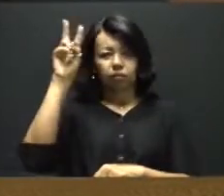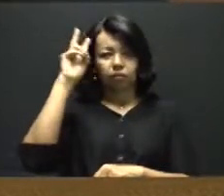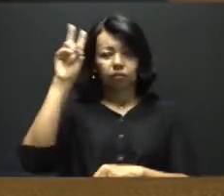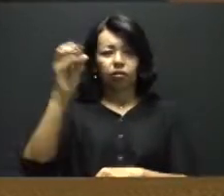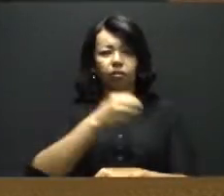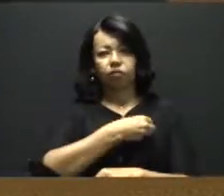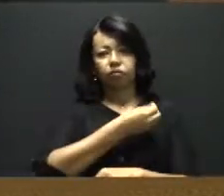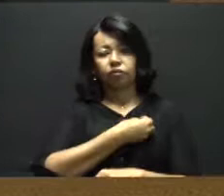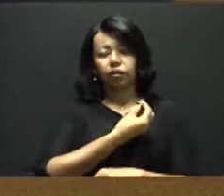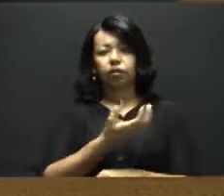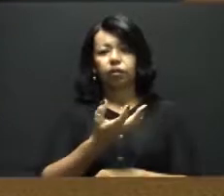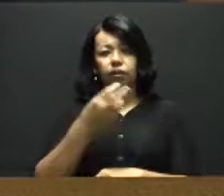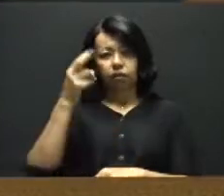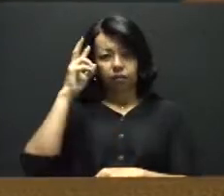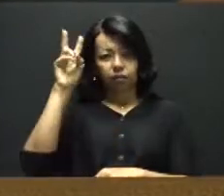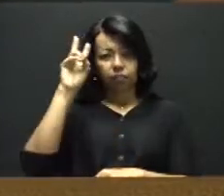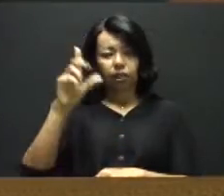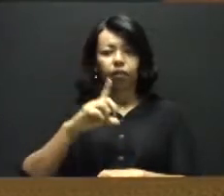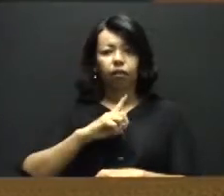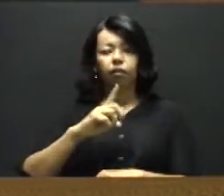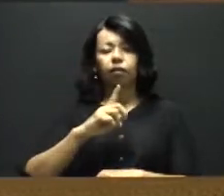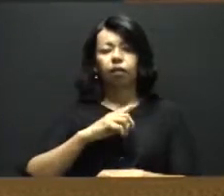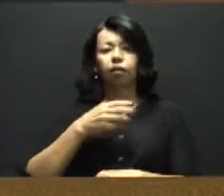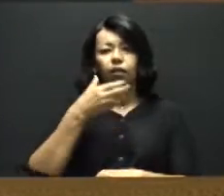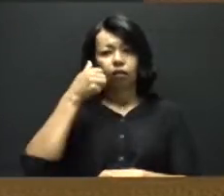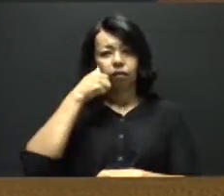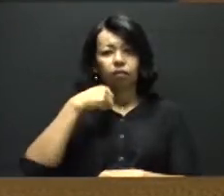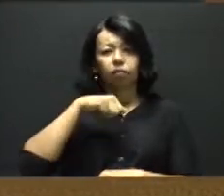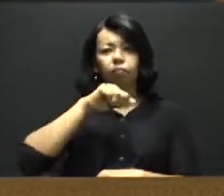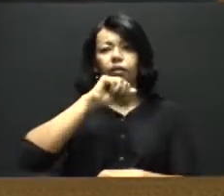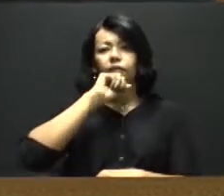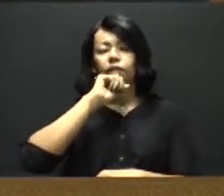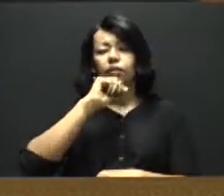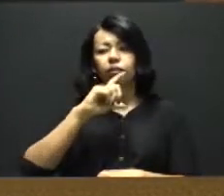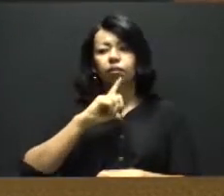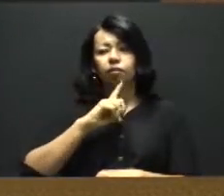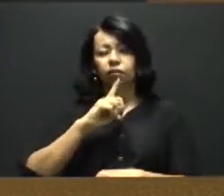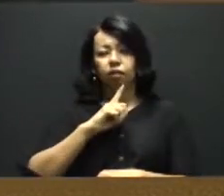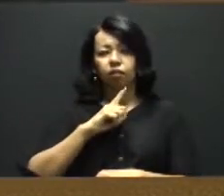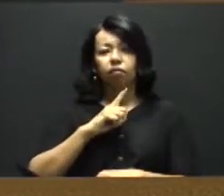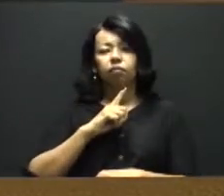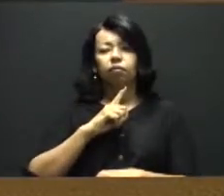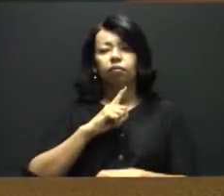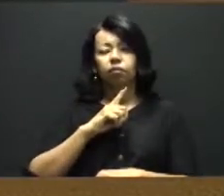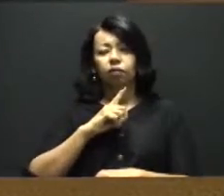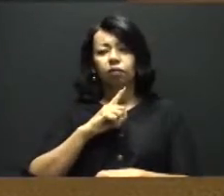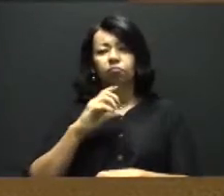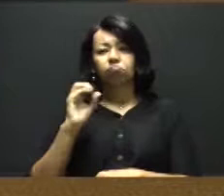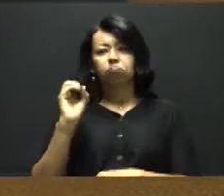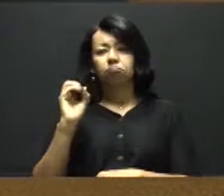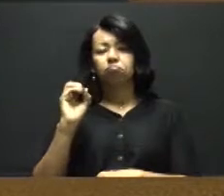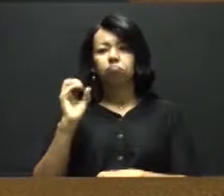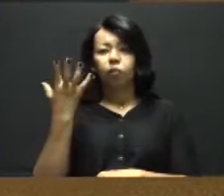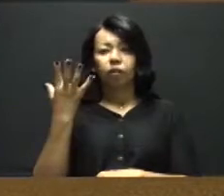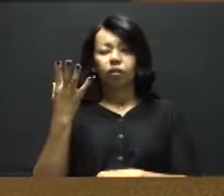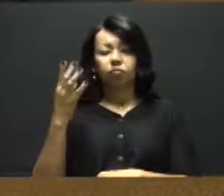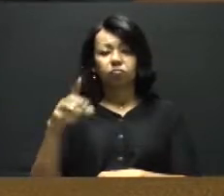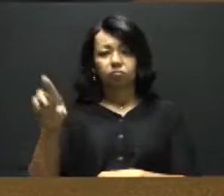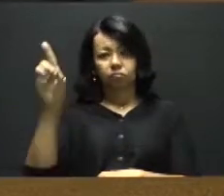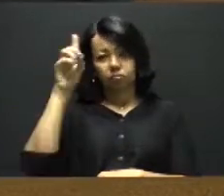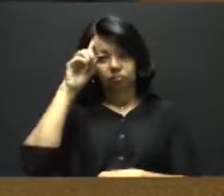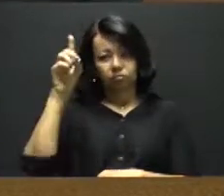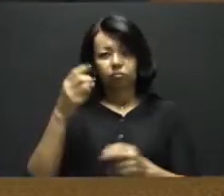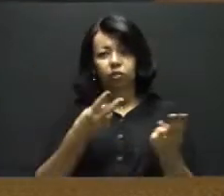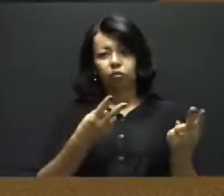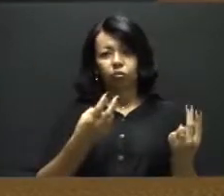gostaria de lembrar que existem mães que passa que passaram e passam por momentos diariamente como a